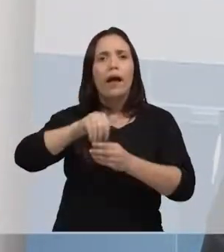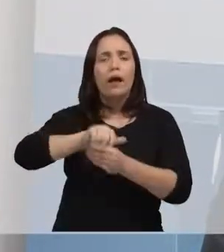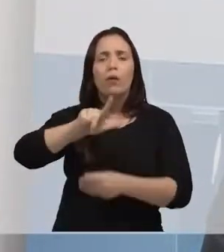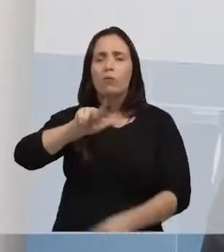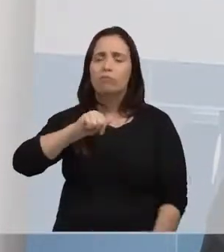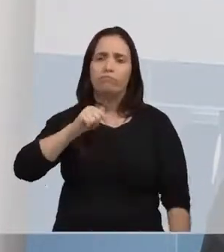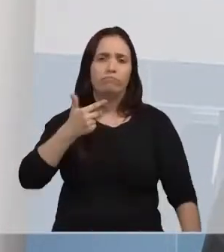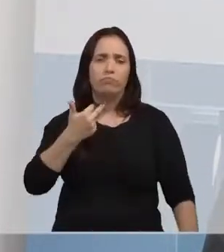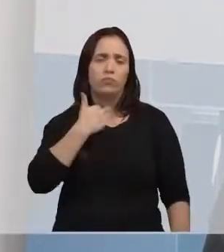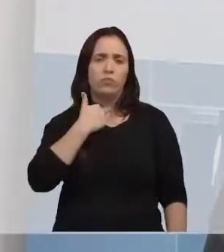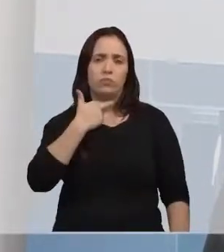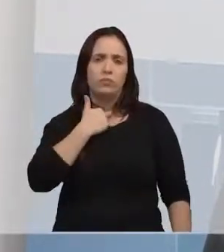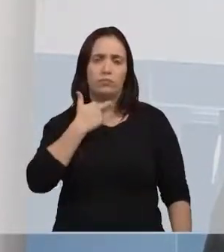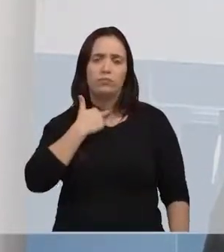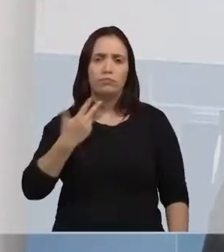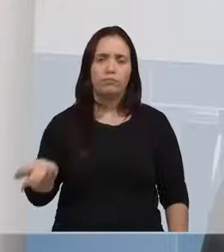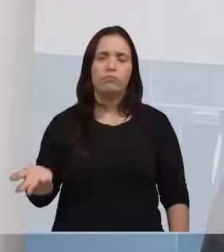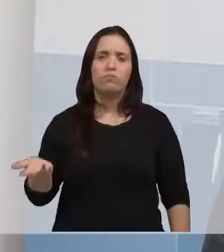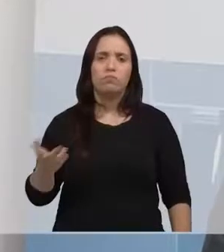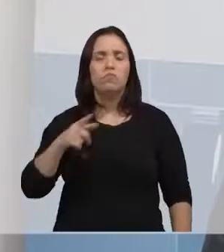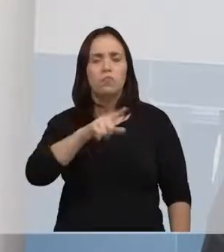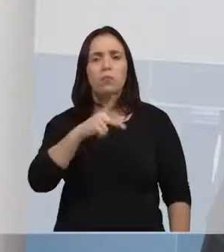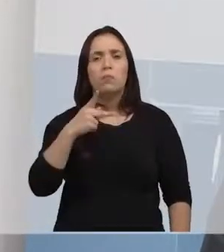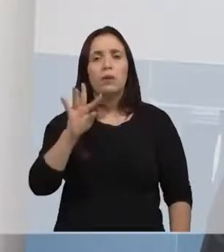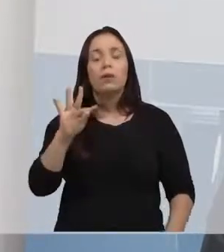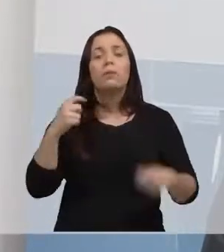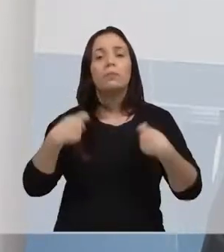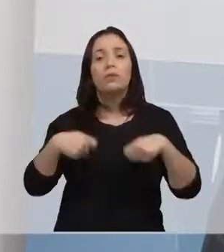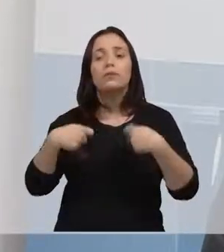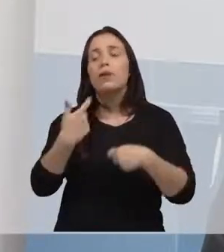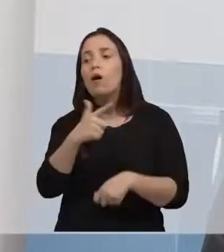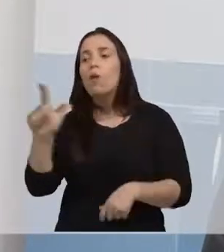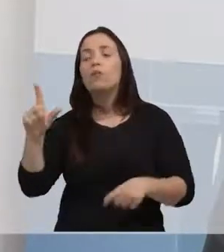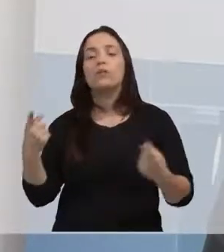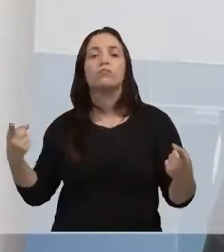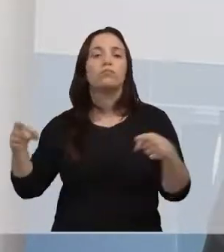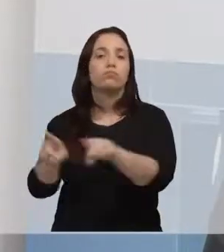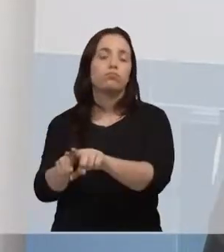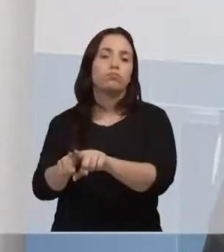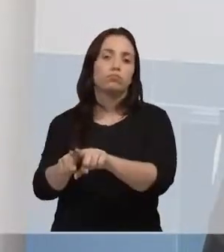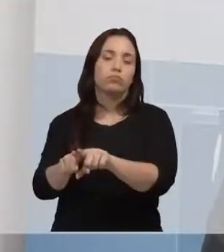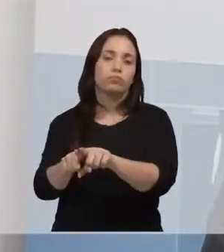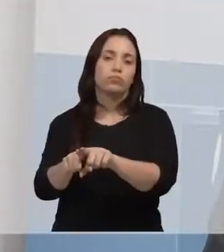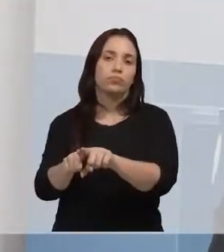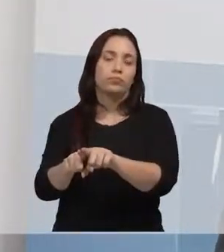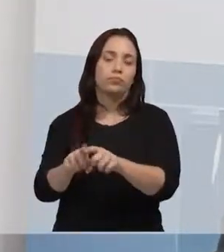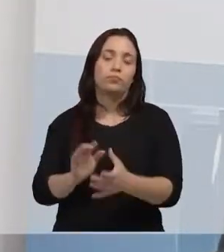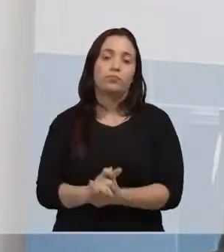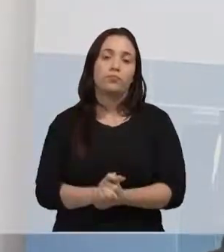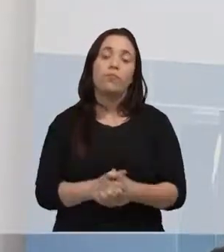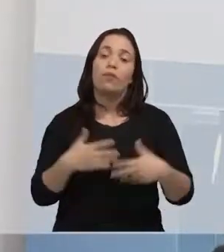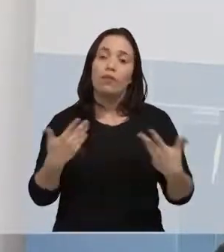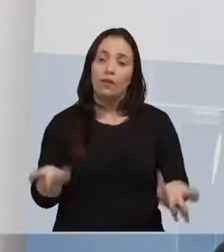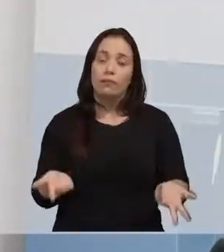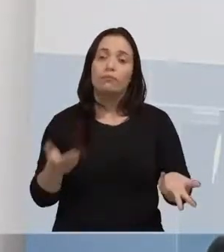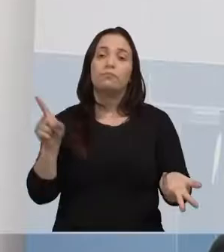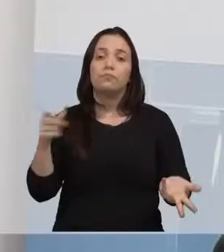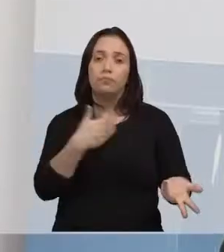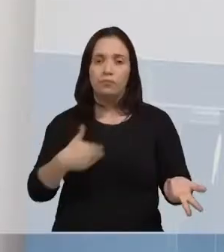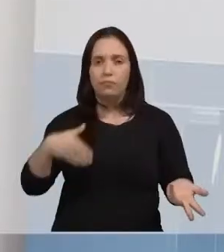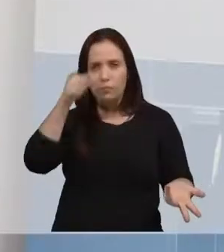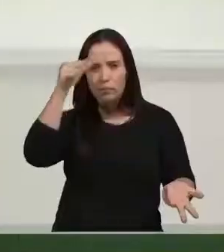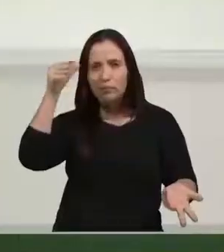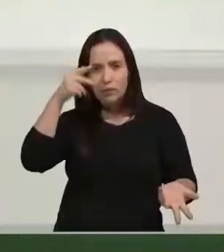presidente Lula, e ele acha que o PT está na hora de apoiar uma frente de esquerda para o benefício do país. É isso mais ou menos que o governador Camilo Santana